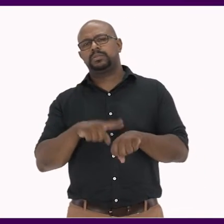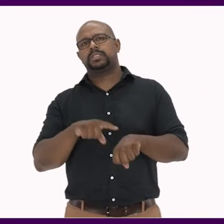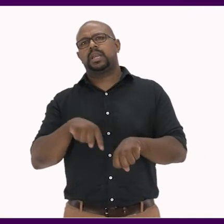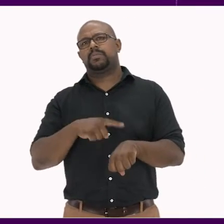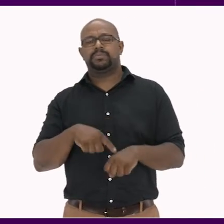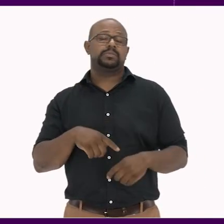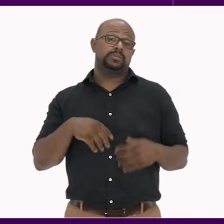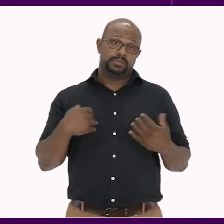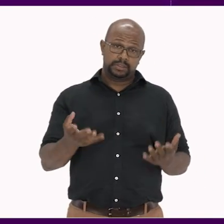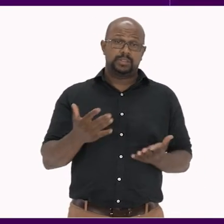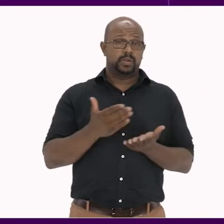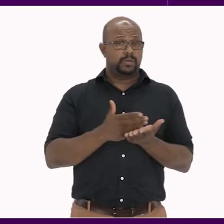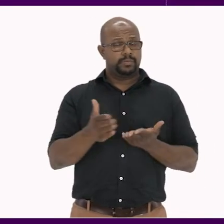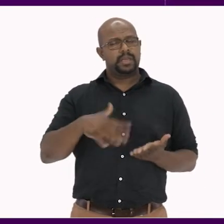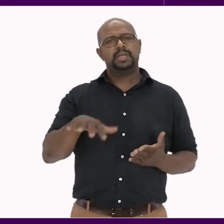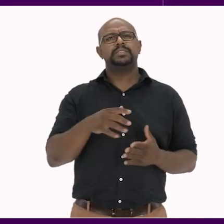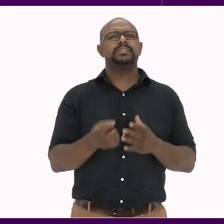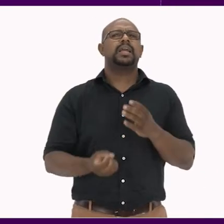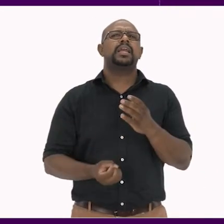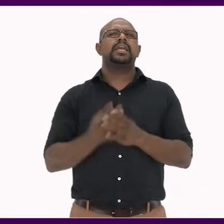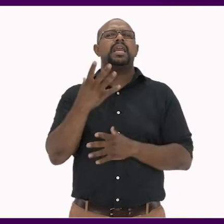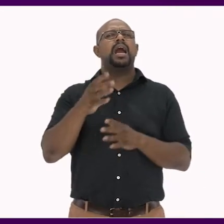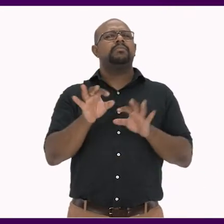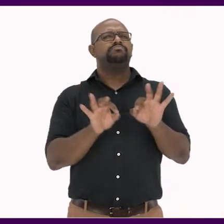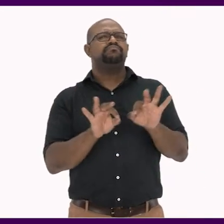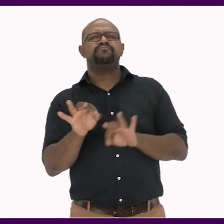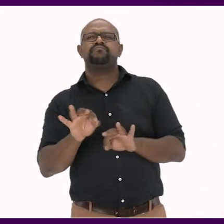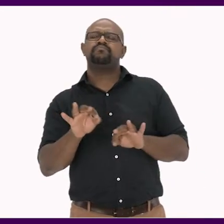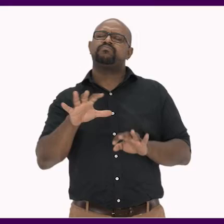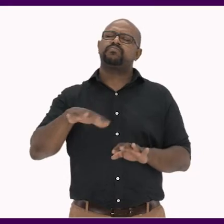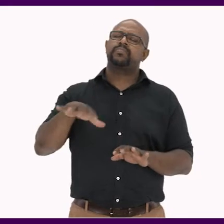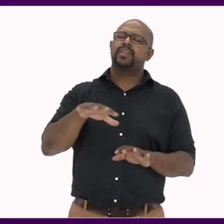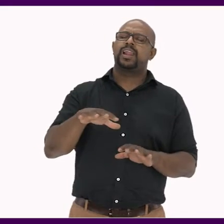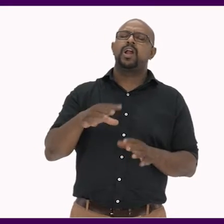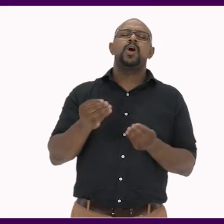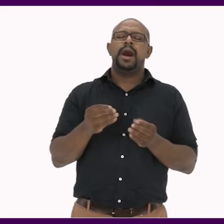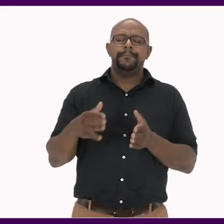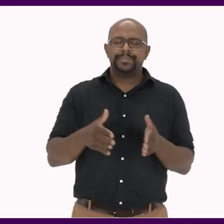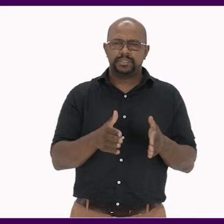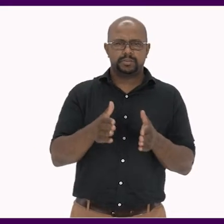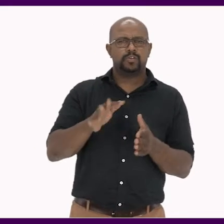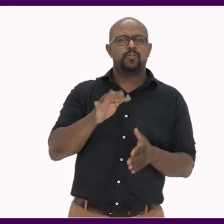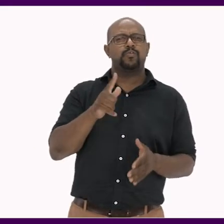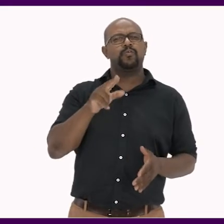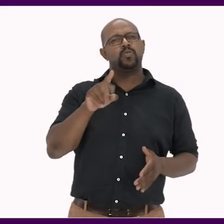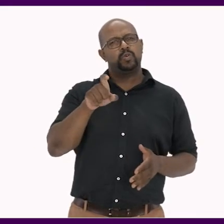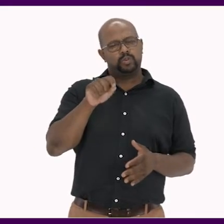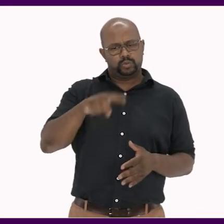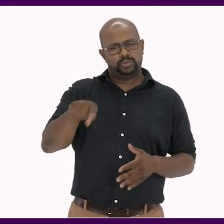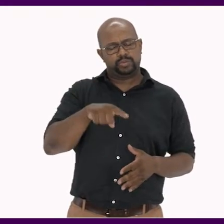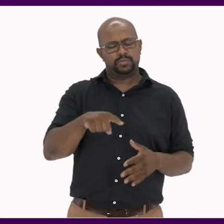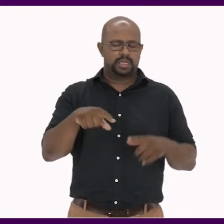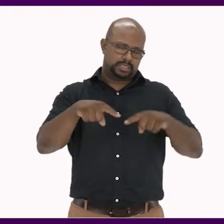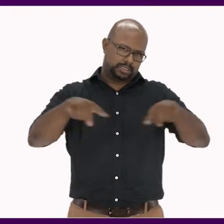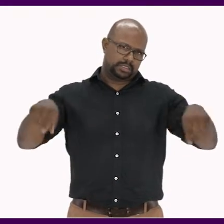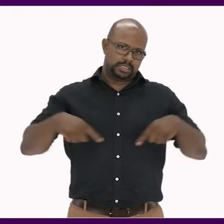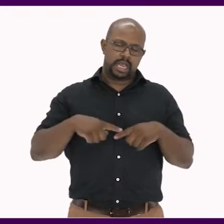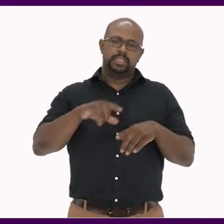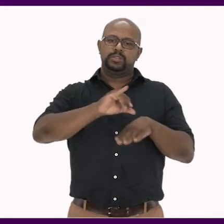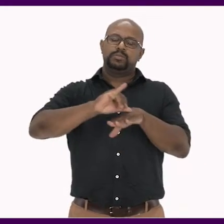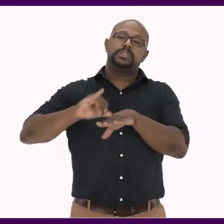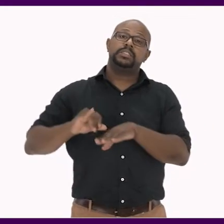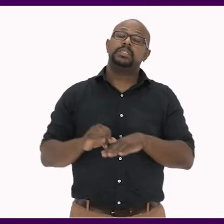o tempo. Quando a gente começa a criar a arquitetura, né, da exposição, de uma sala de